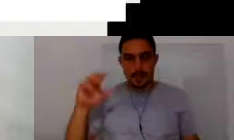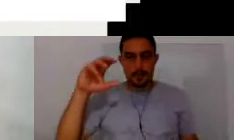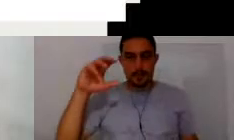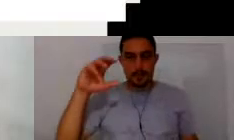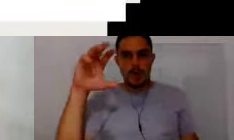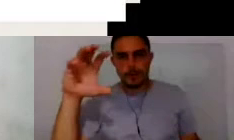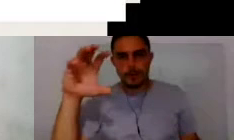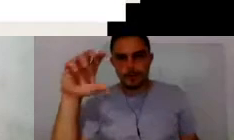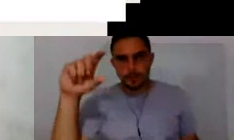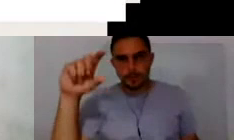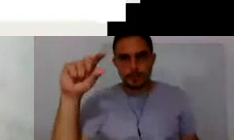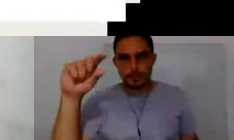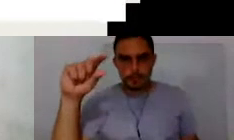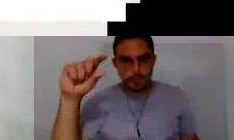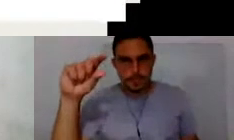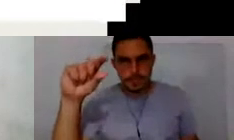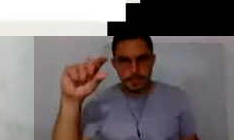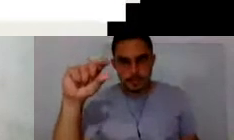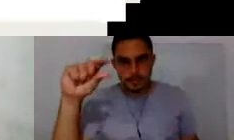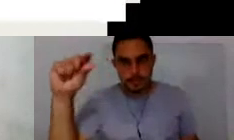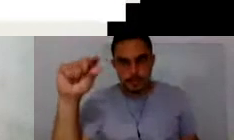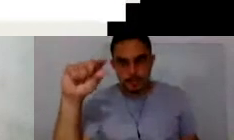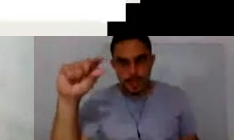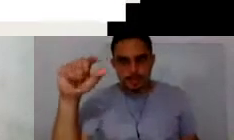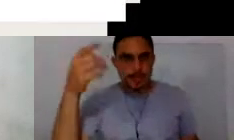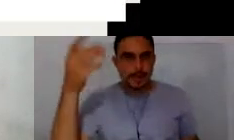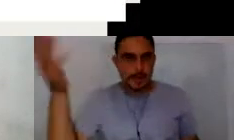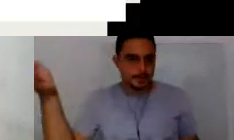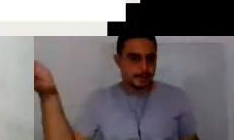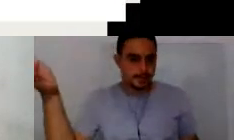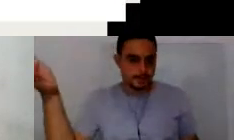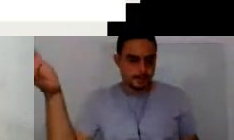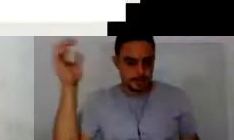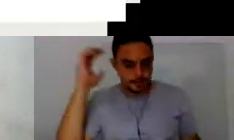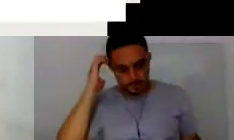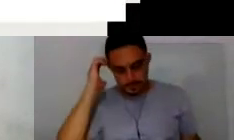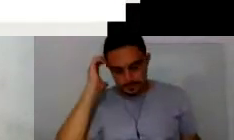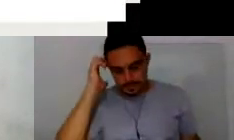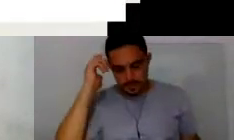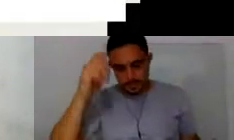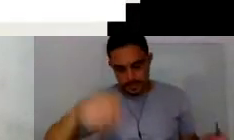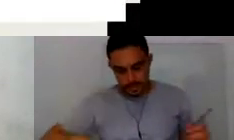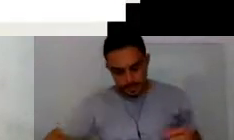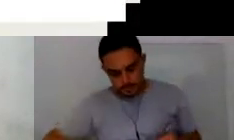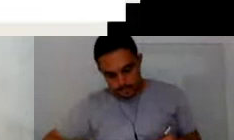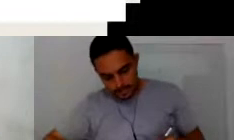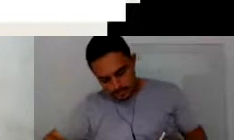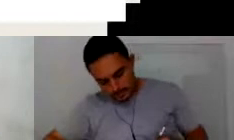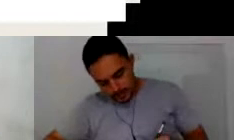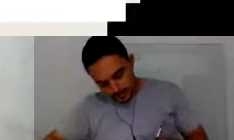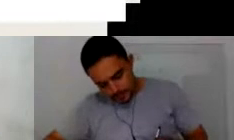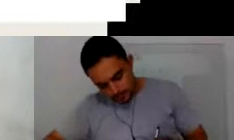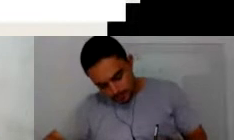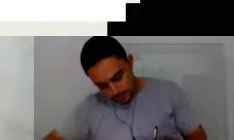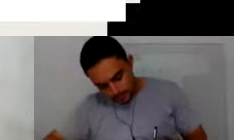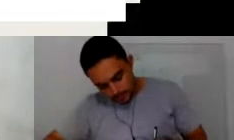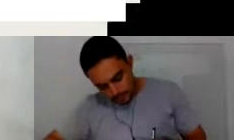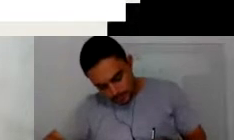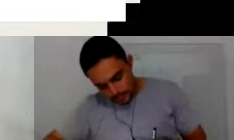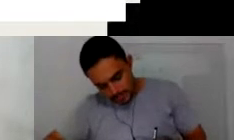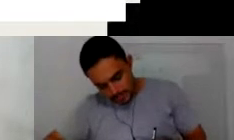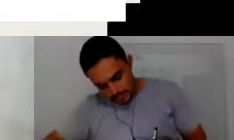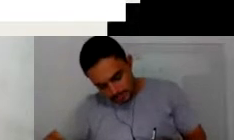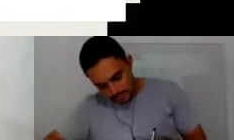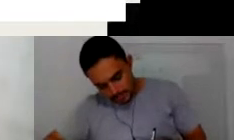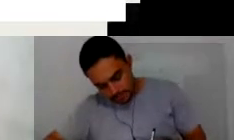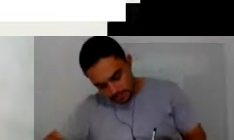na amostra. Beleza. Com a fórmula, não está faltando só a gente encontrar o MS, que é massa seca? Então, vamos tentar encontrar isso, tá? 25